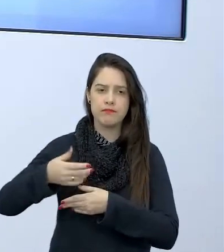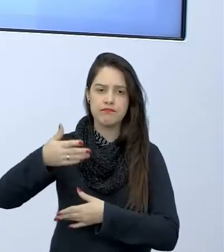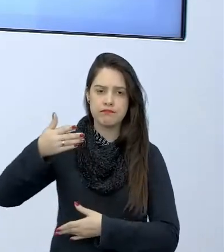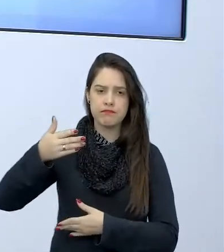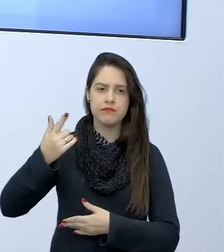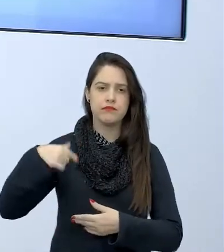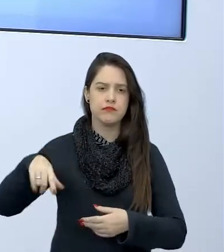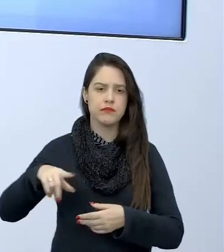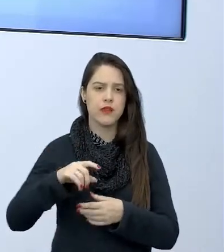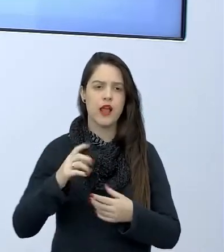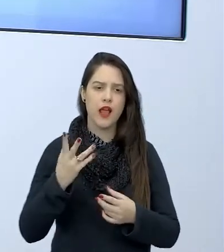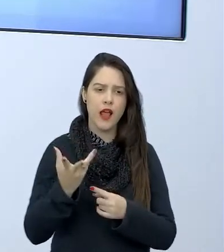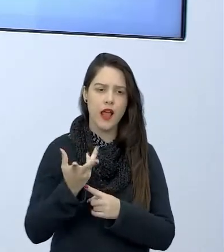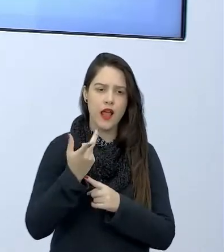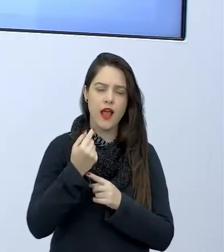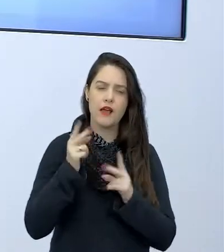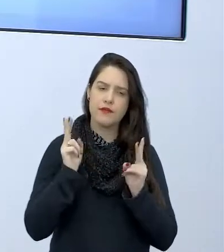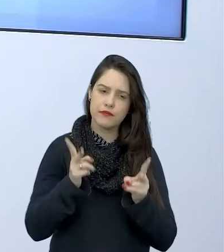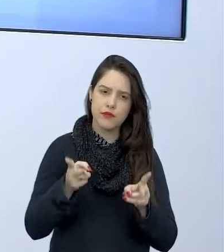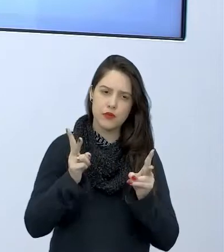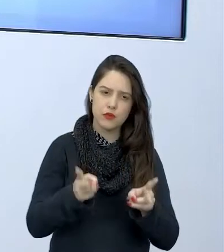árabes, asiáticos, né, fazendo aí